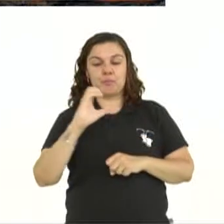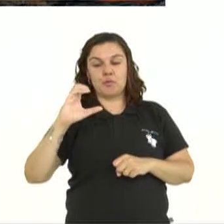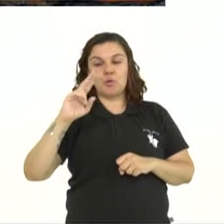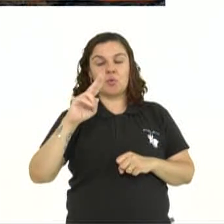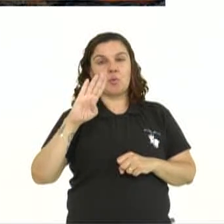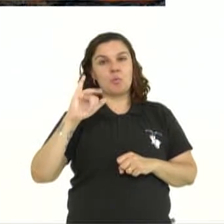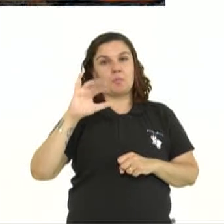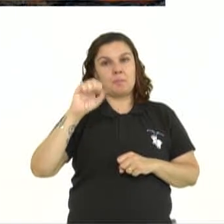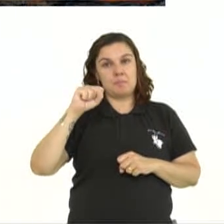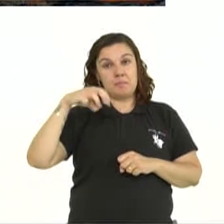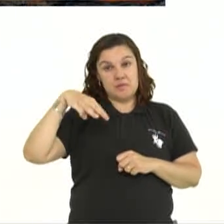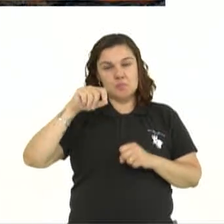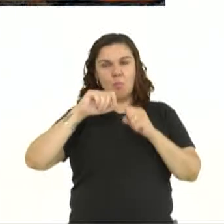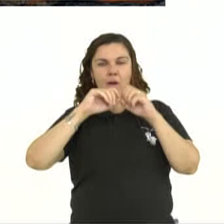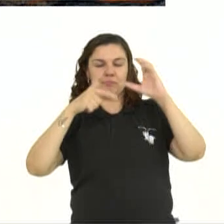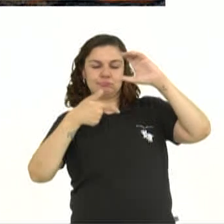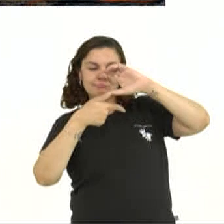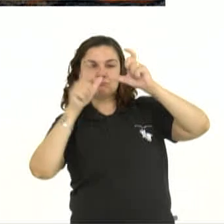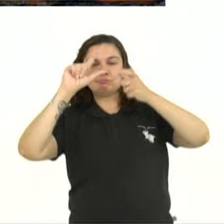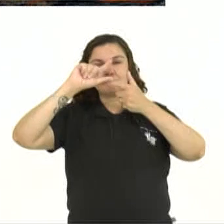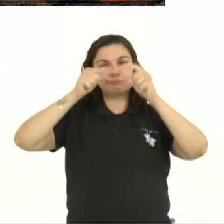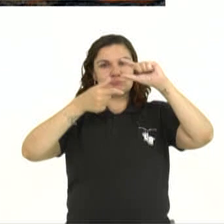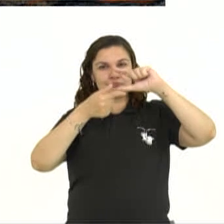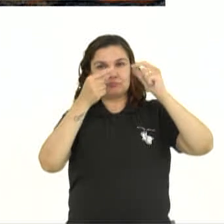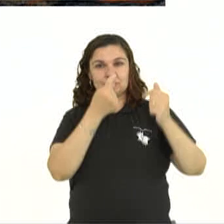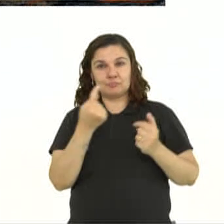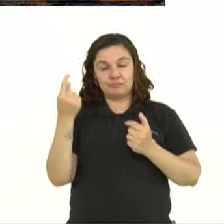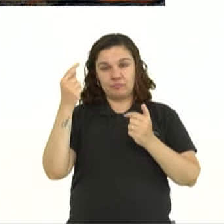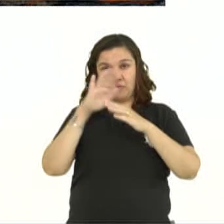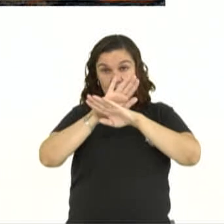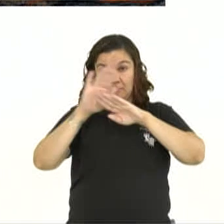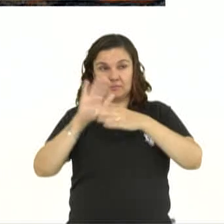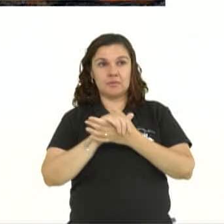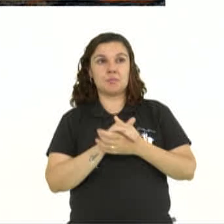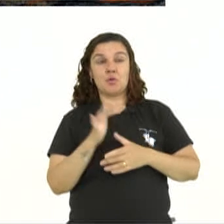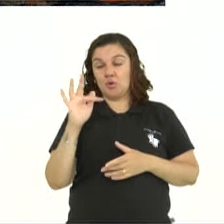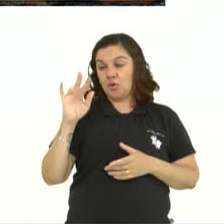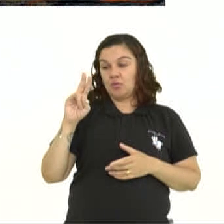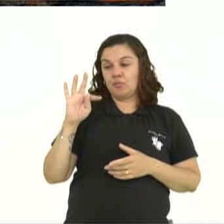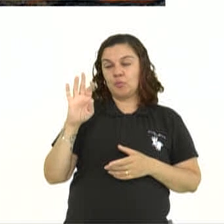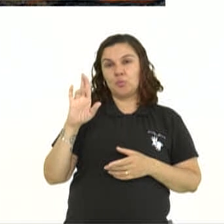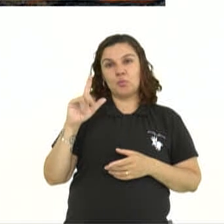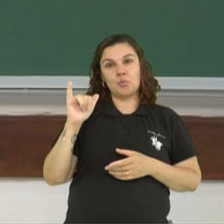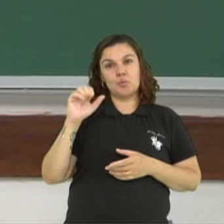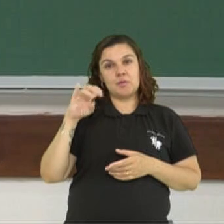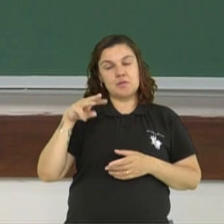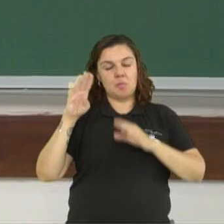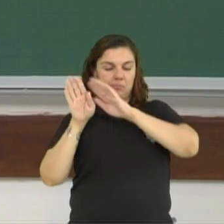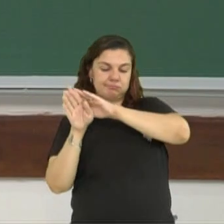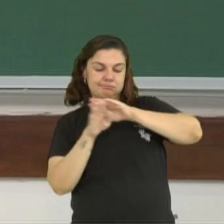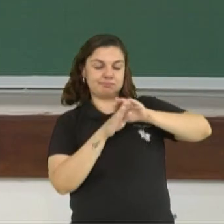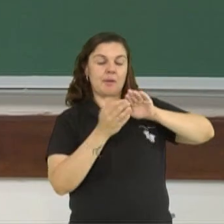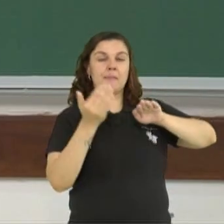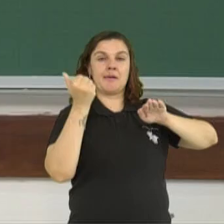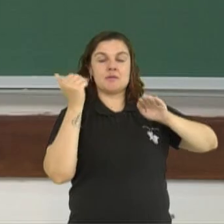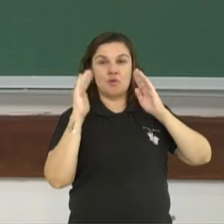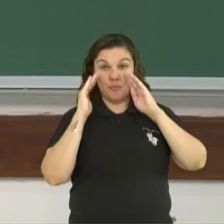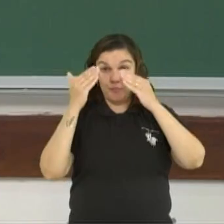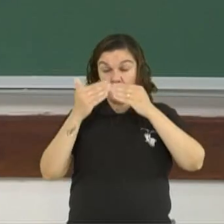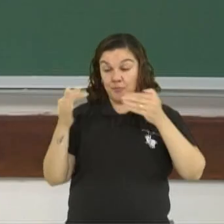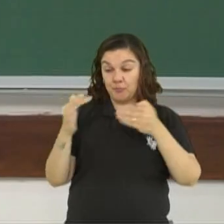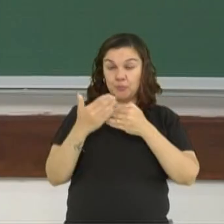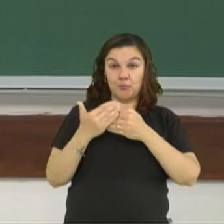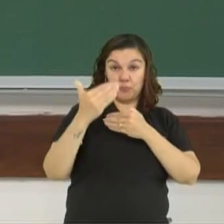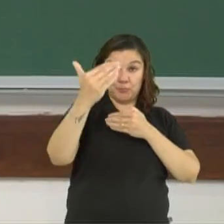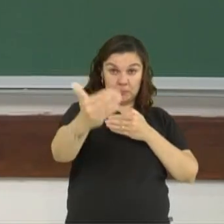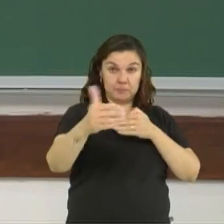que é exatamente múltiplos ângulos representados numa própria superfície. Futurismo, que é exatamente deixar de lado o passado e focar somente